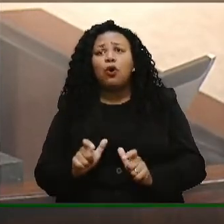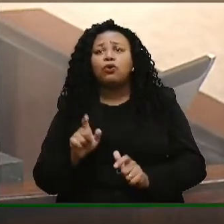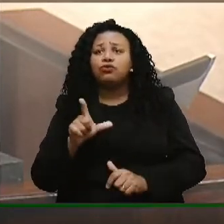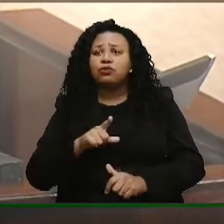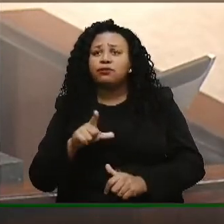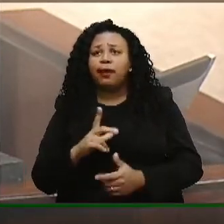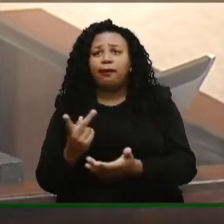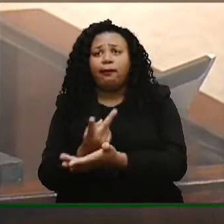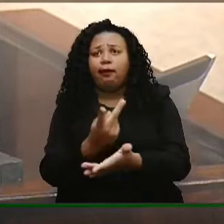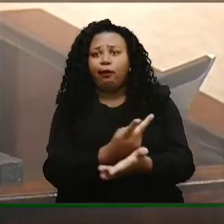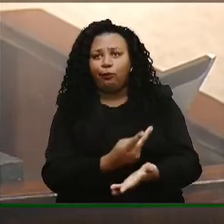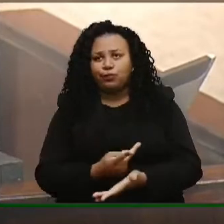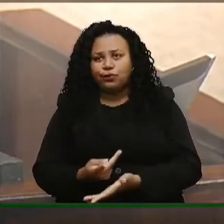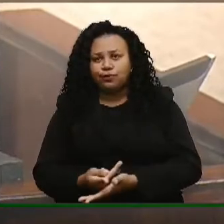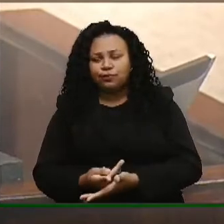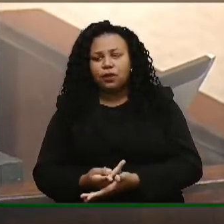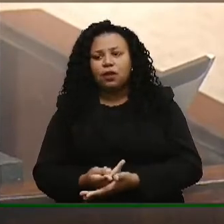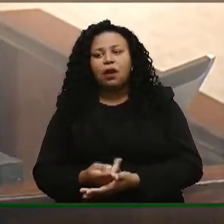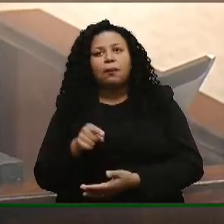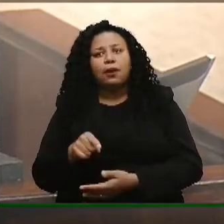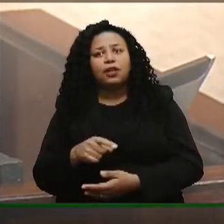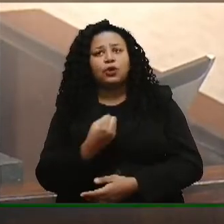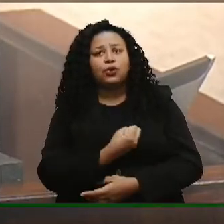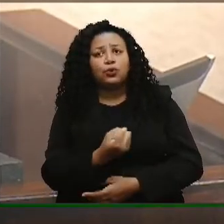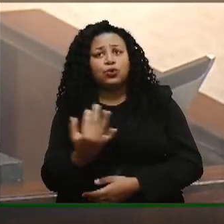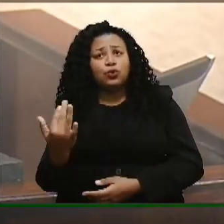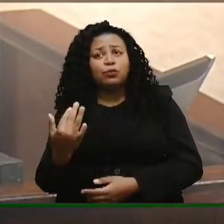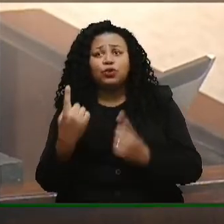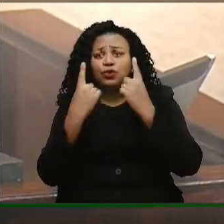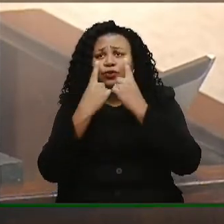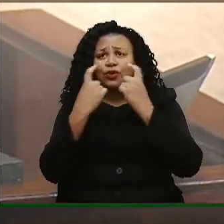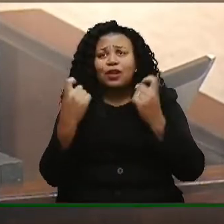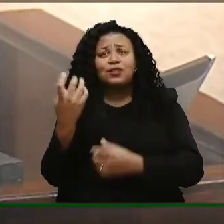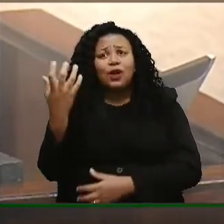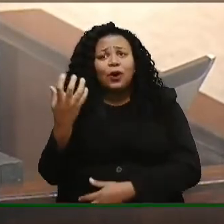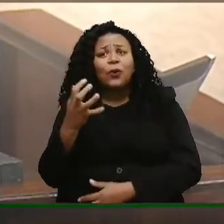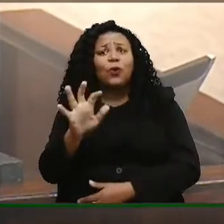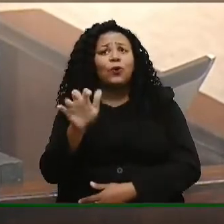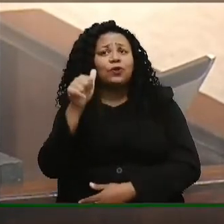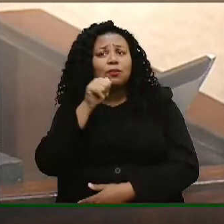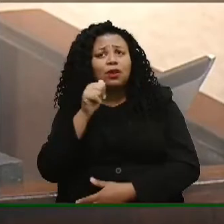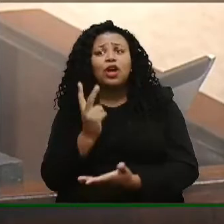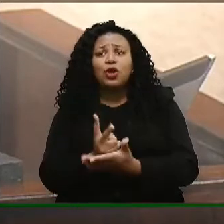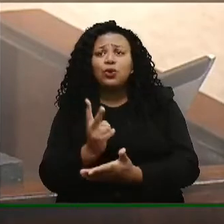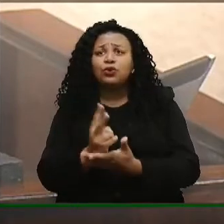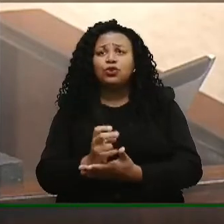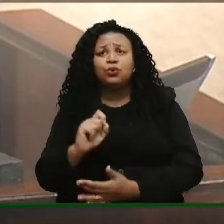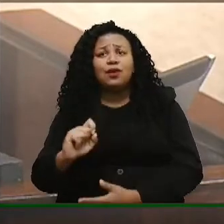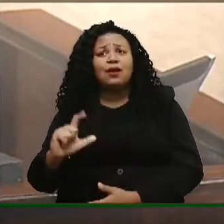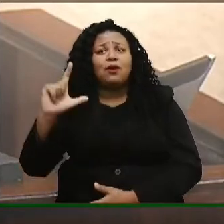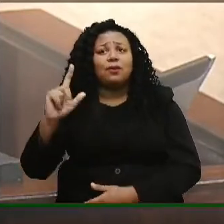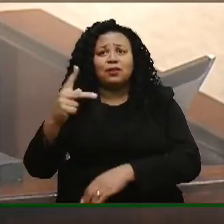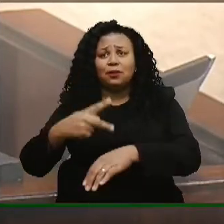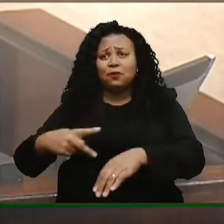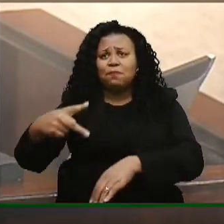estamos errando para que os índices de violência contra as mulheres sigam aumentando no nosso país.